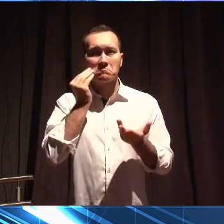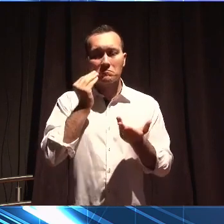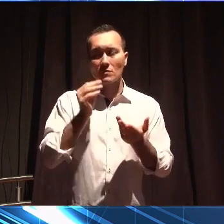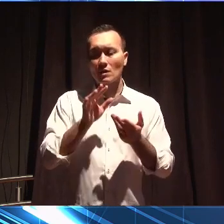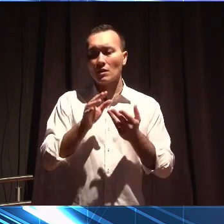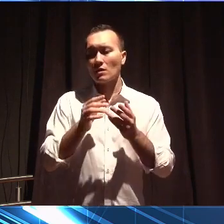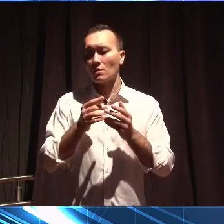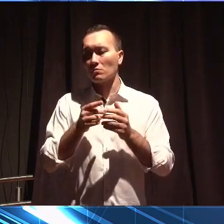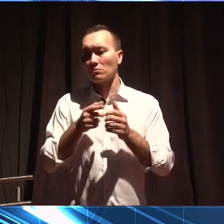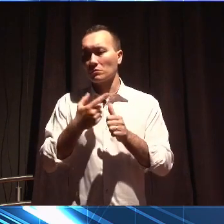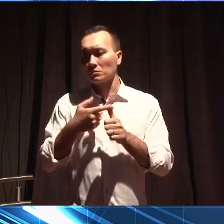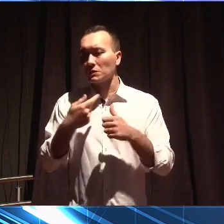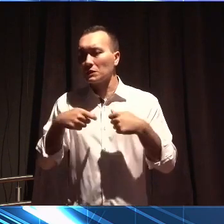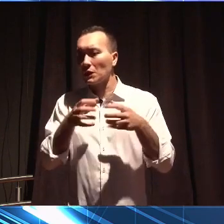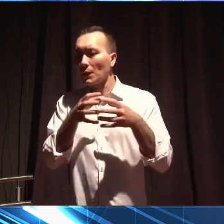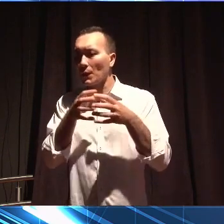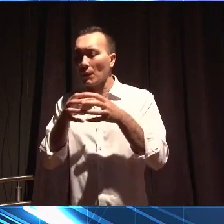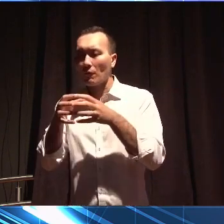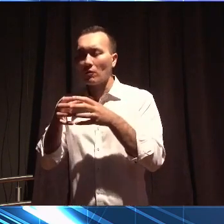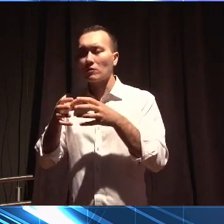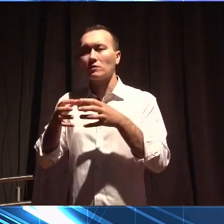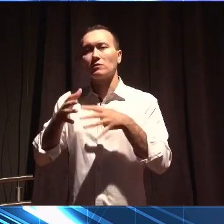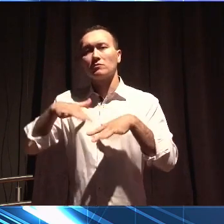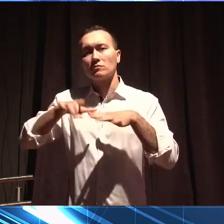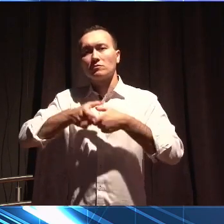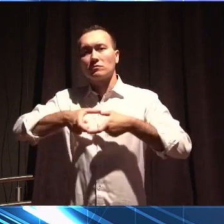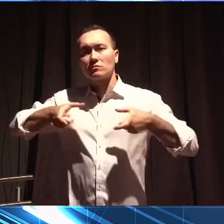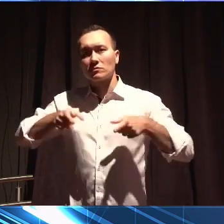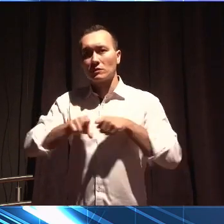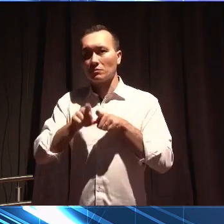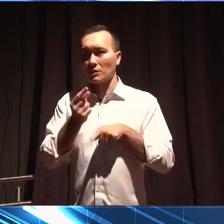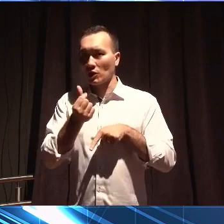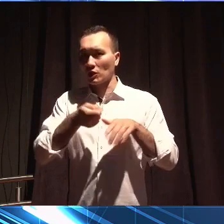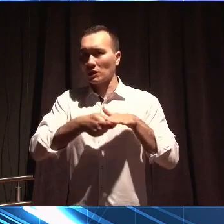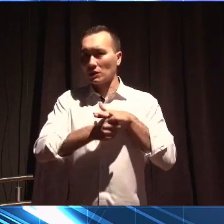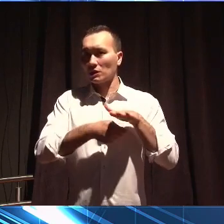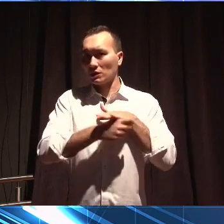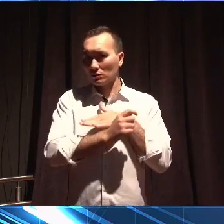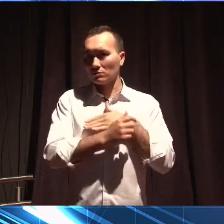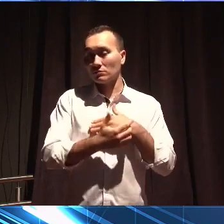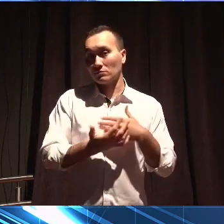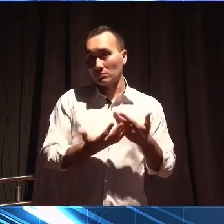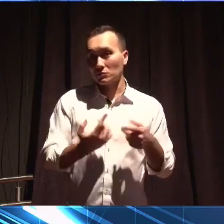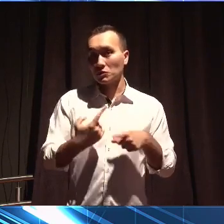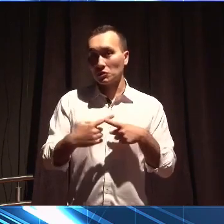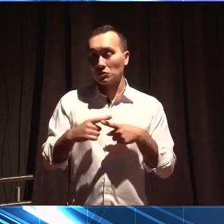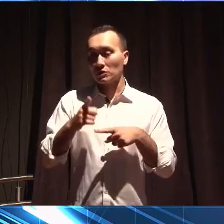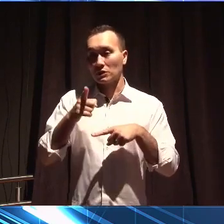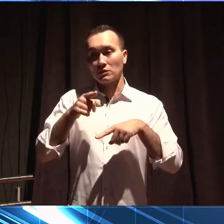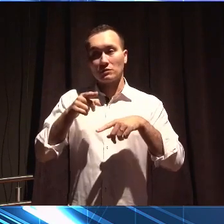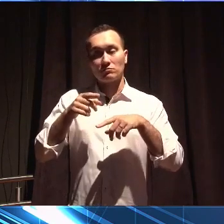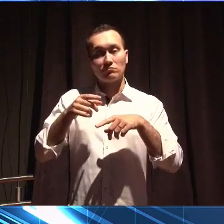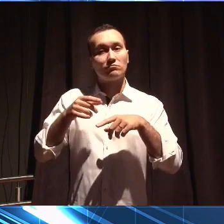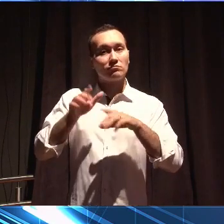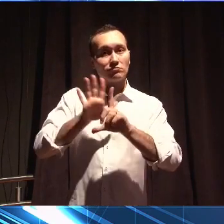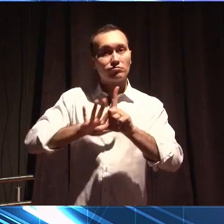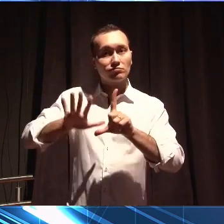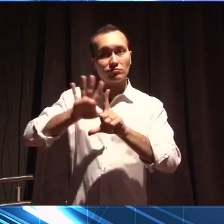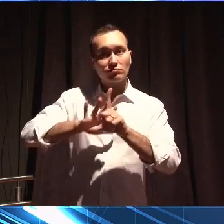você tem para desenvolver isso, questão de investimento também, né? Porque a gente sabe que, às vezes, você adquirir uma outra ferramenta não é um negócio